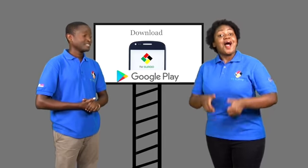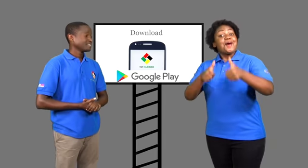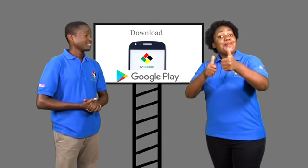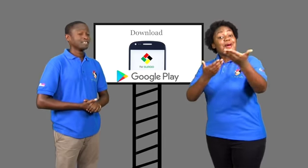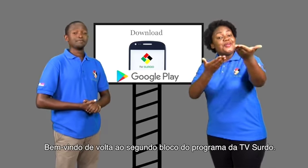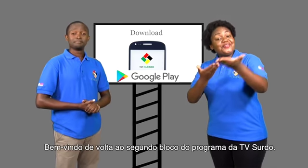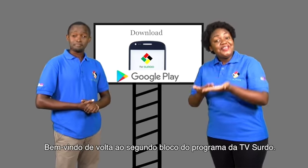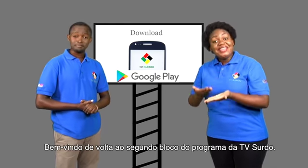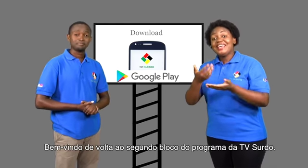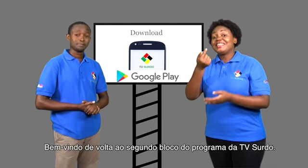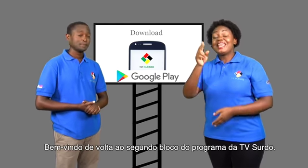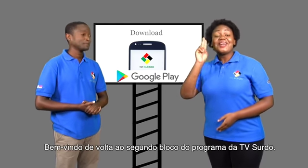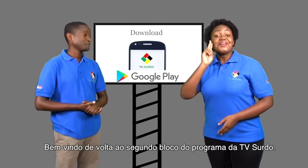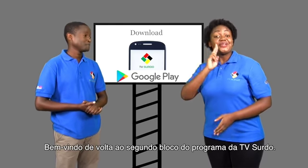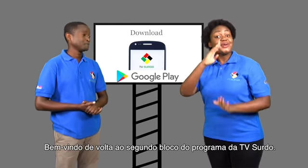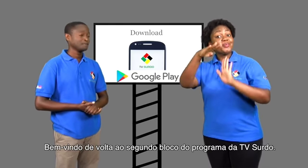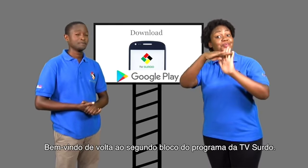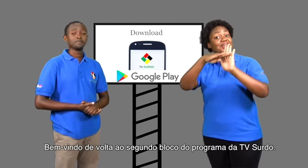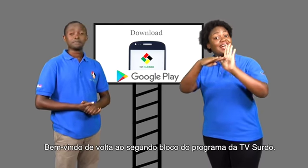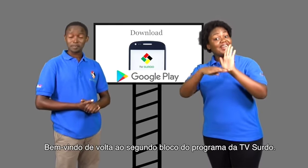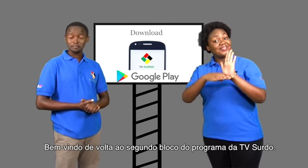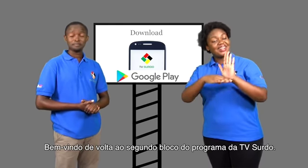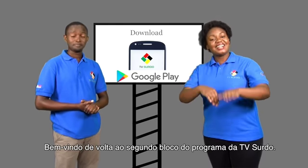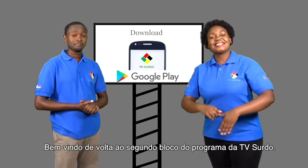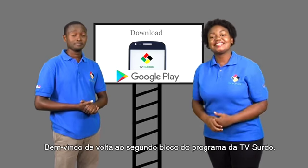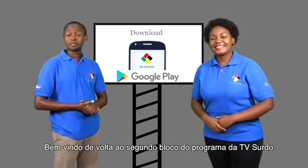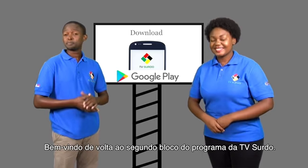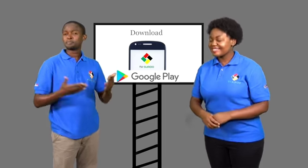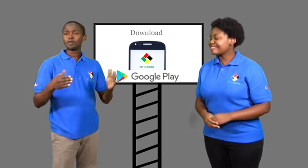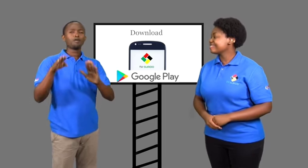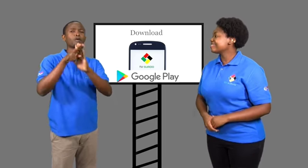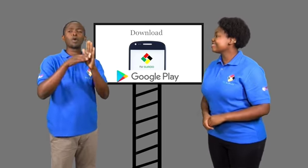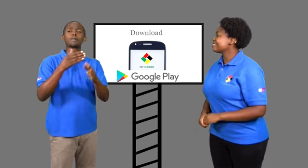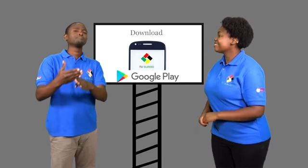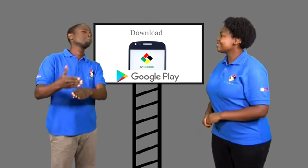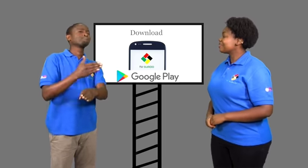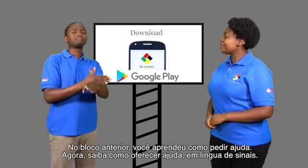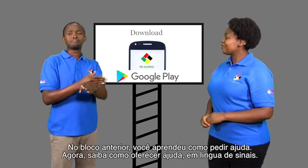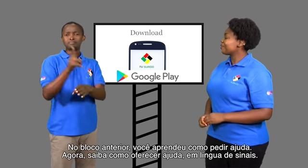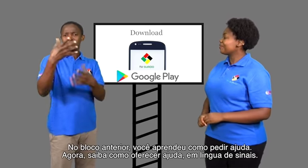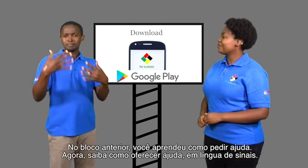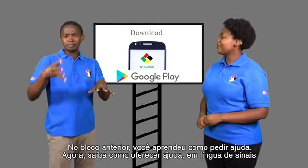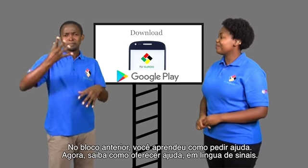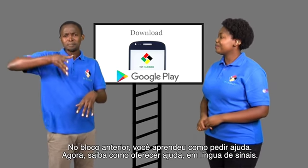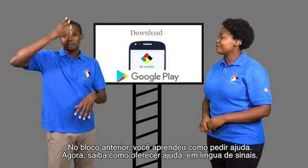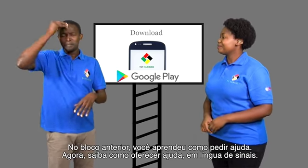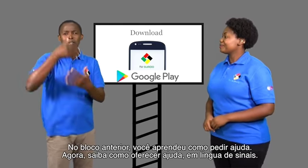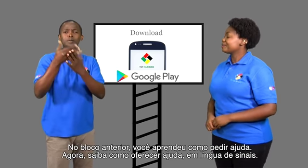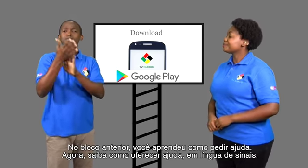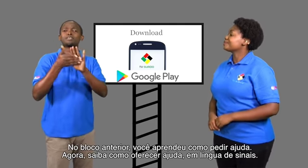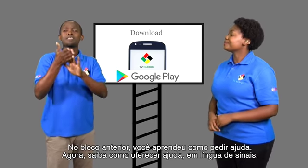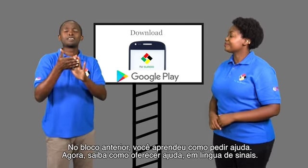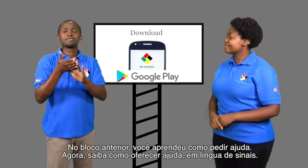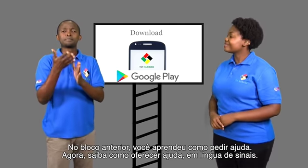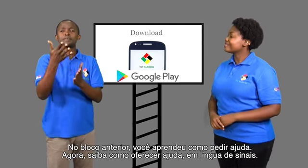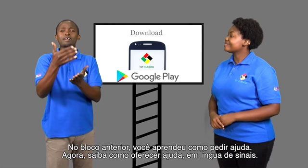Bem-vindo de volta ao segundo bloco do programa da TV Surto. No bloco anterior, você